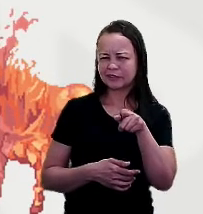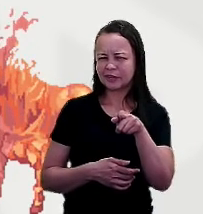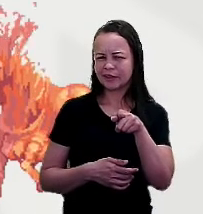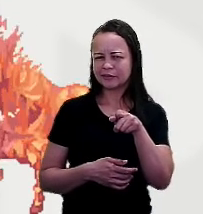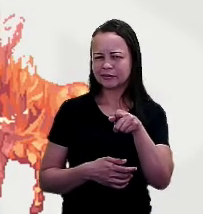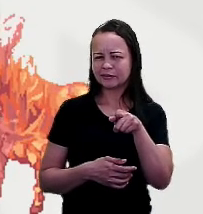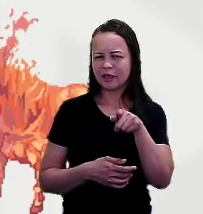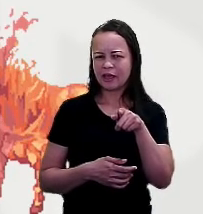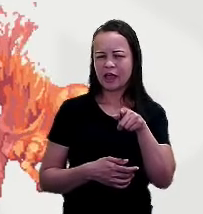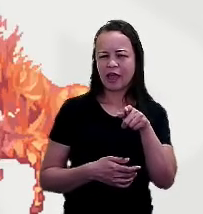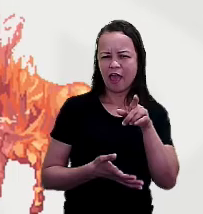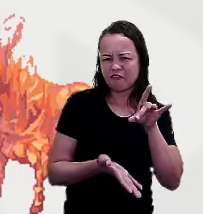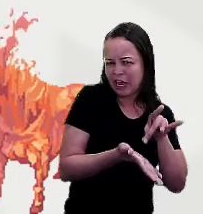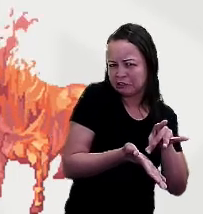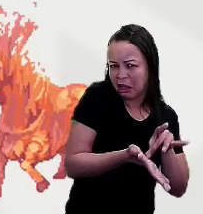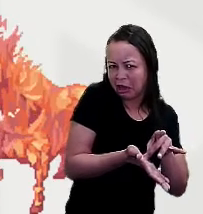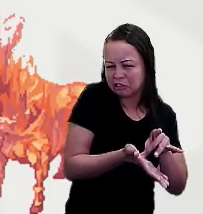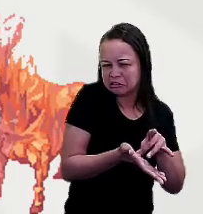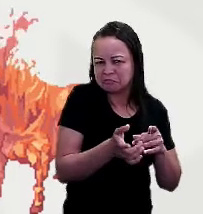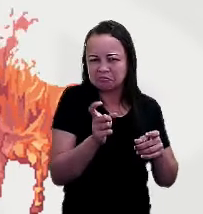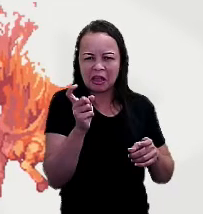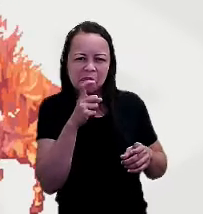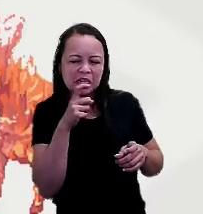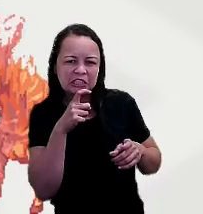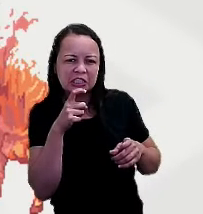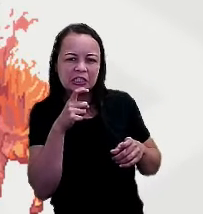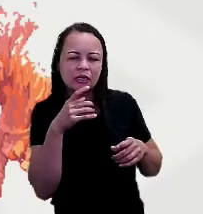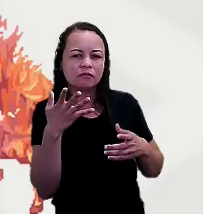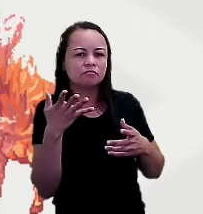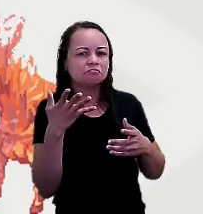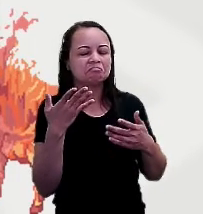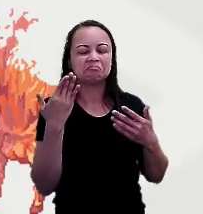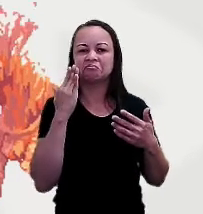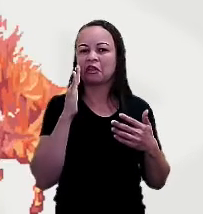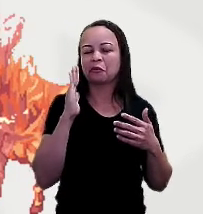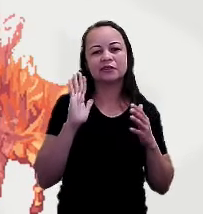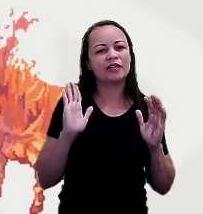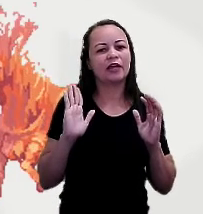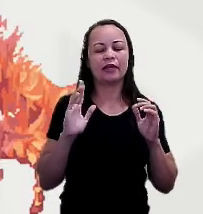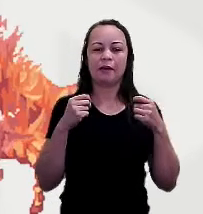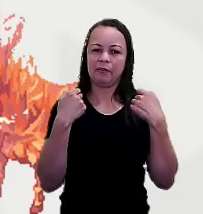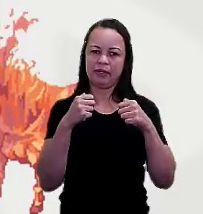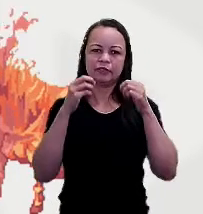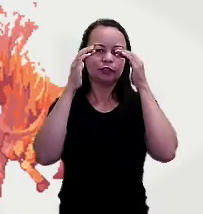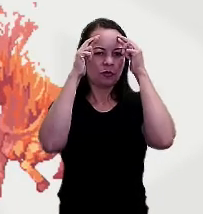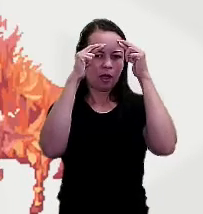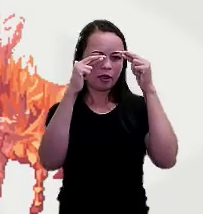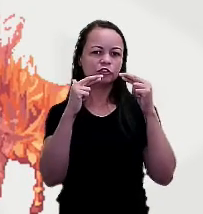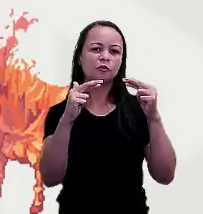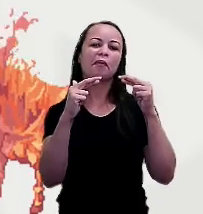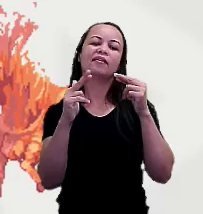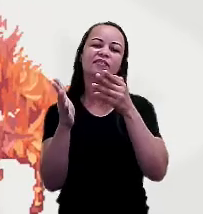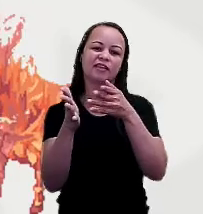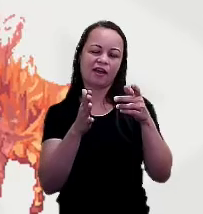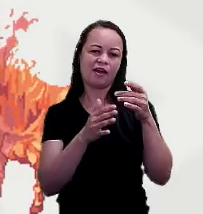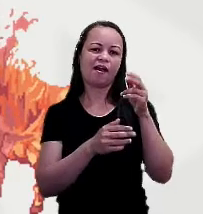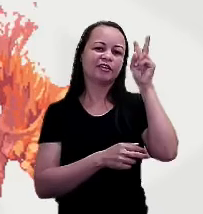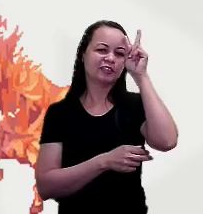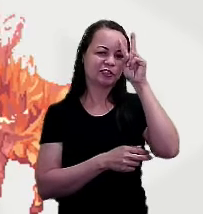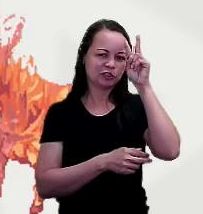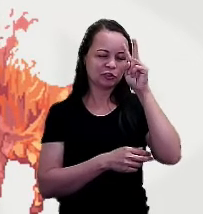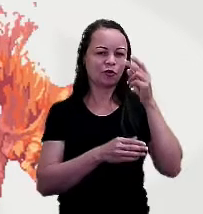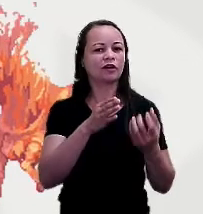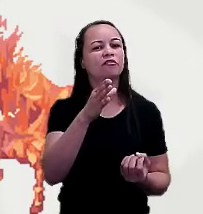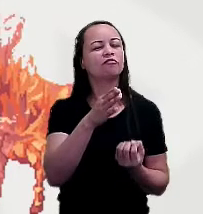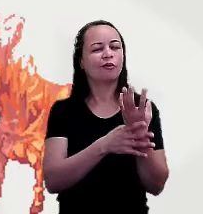É mentira? É como eu falei para vocês, a gente tem que respeitar as histórias que foram criadas, né? A gente